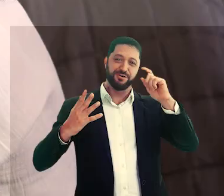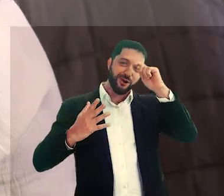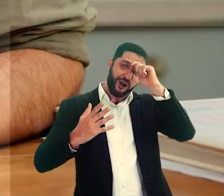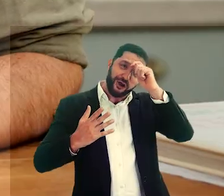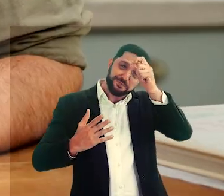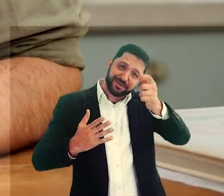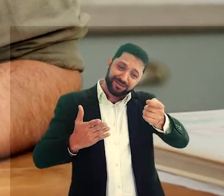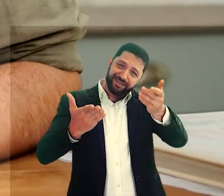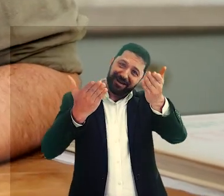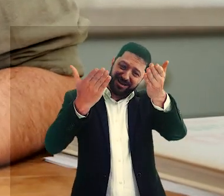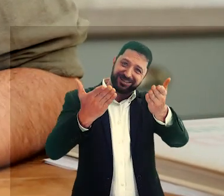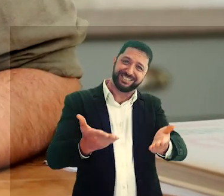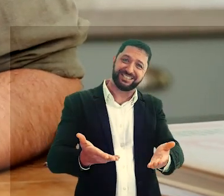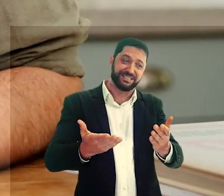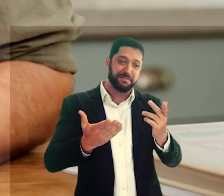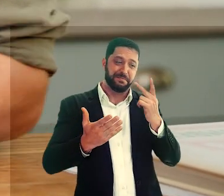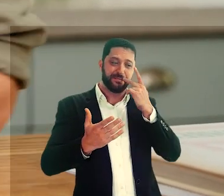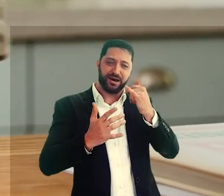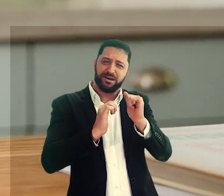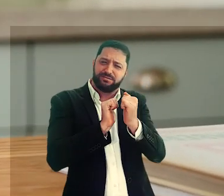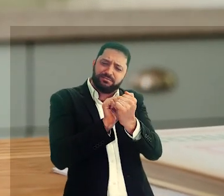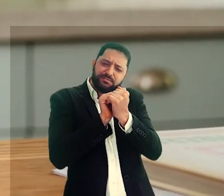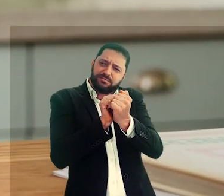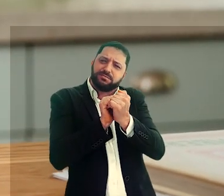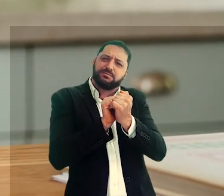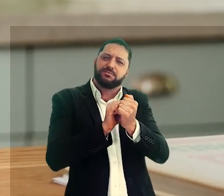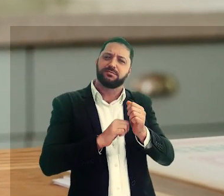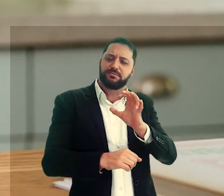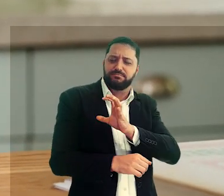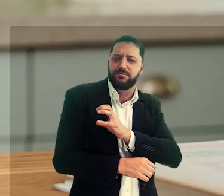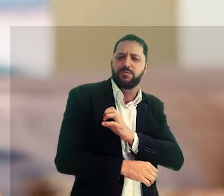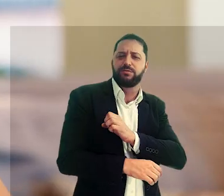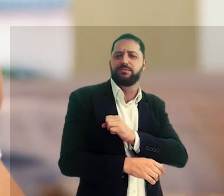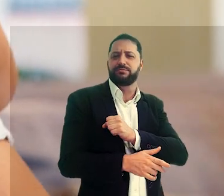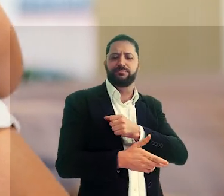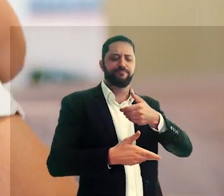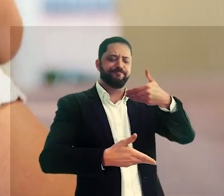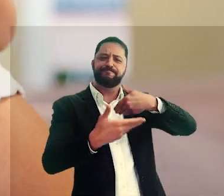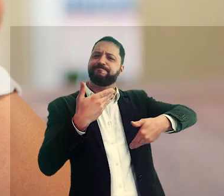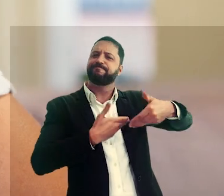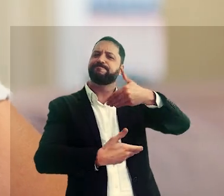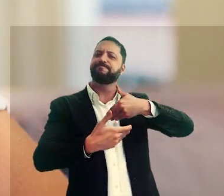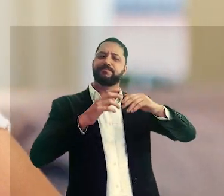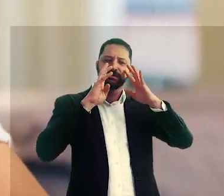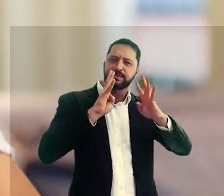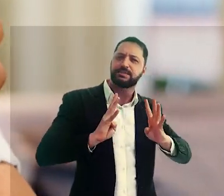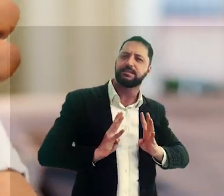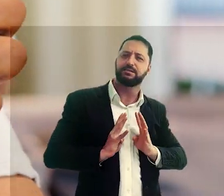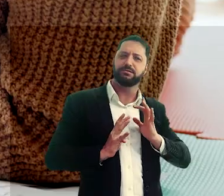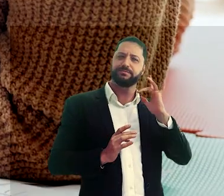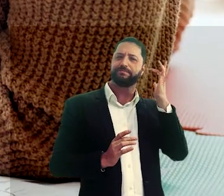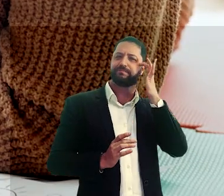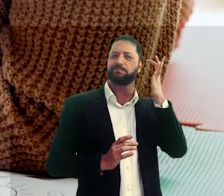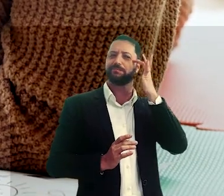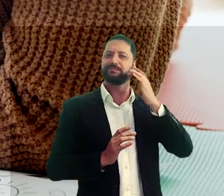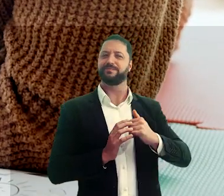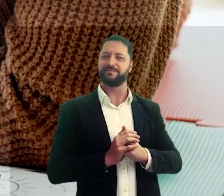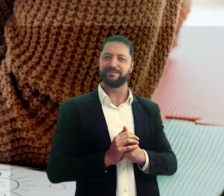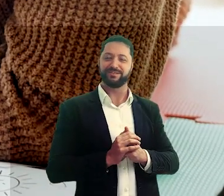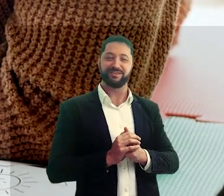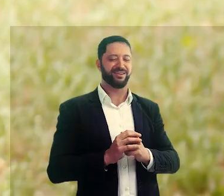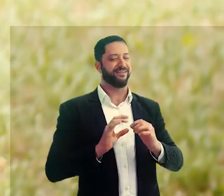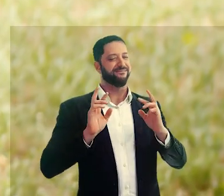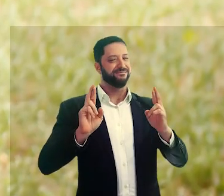especial para homenagear aquele que sempre esteve ao nosso lado, com amor, dedicação e